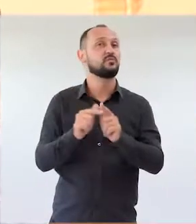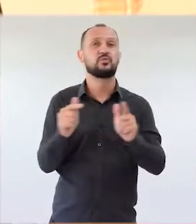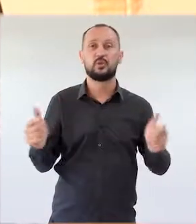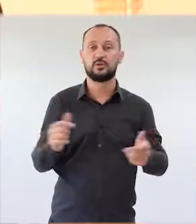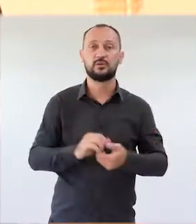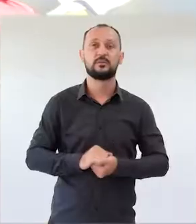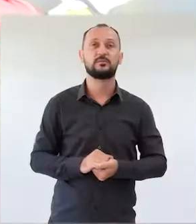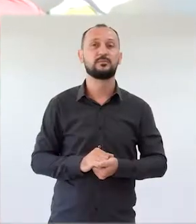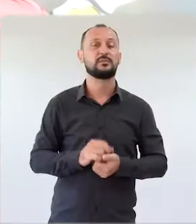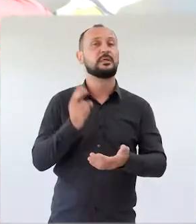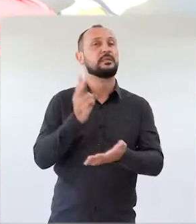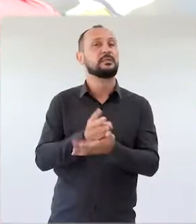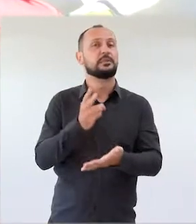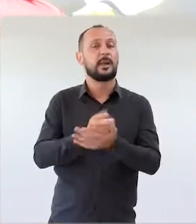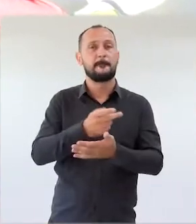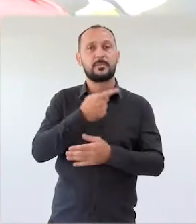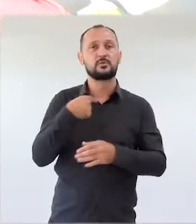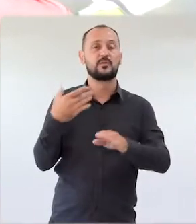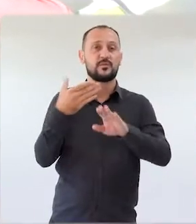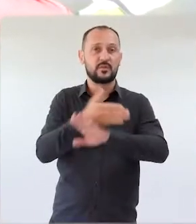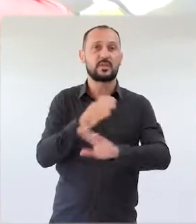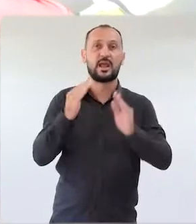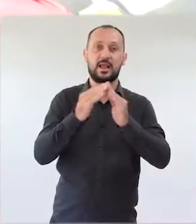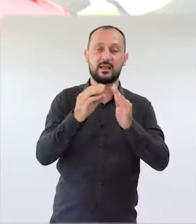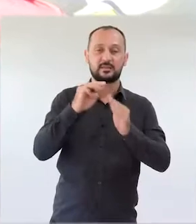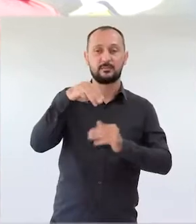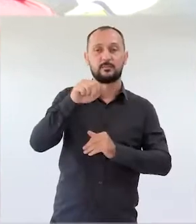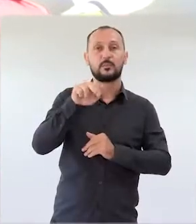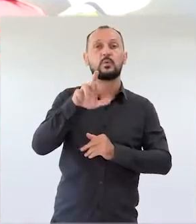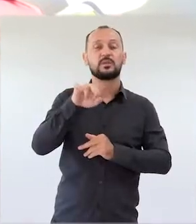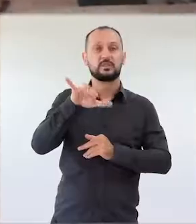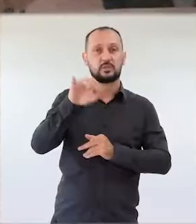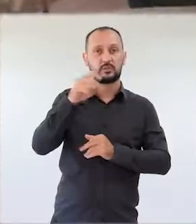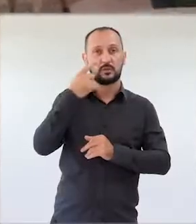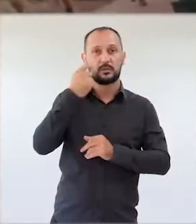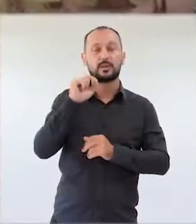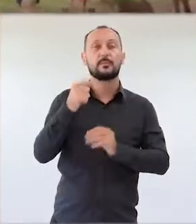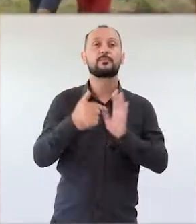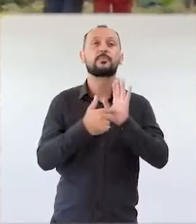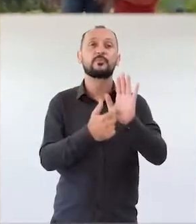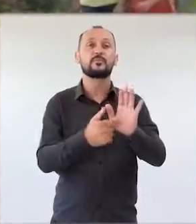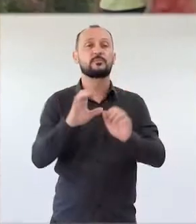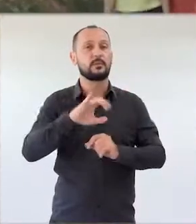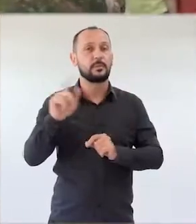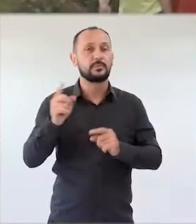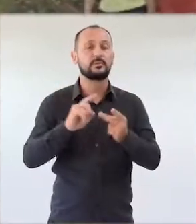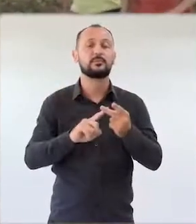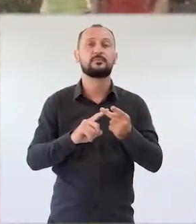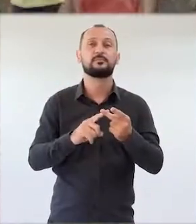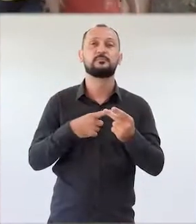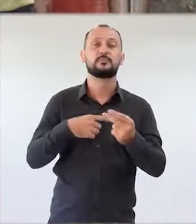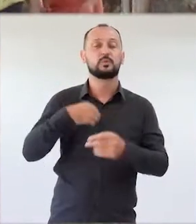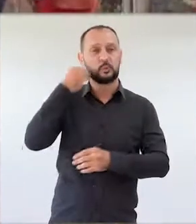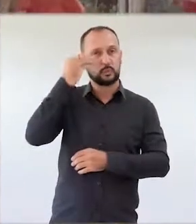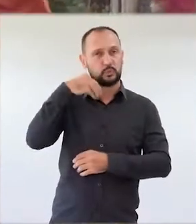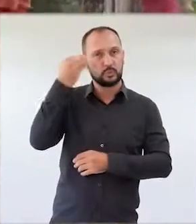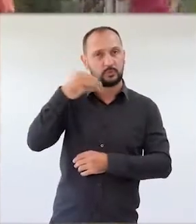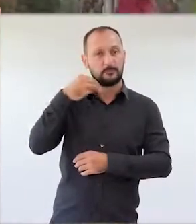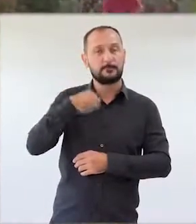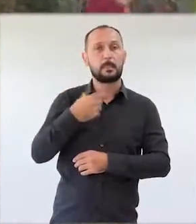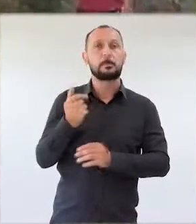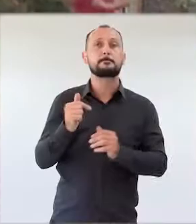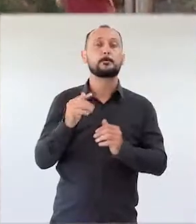dei sorte, viu? Sempre que uma pessoa passa pela casa de Maurício, ele faz questão de mostrar um pouco de Campo Grande, com base